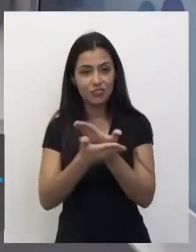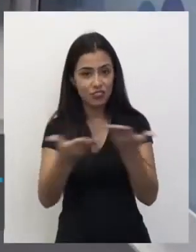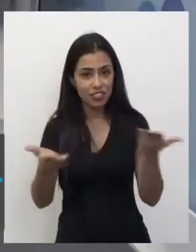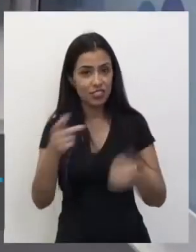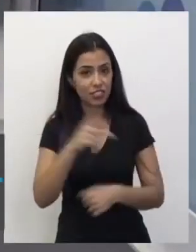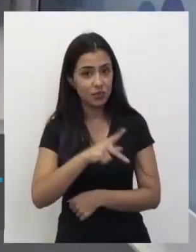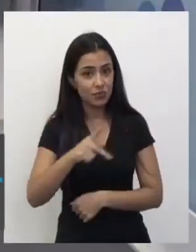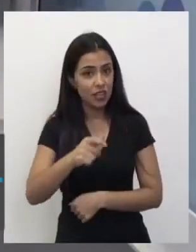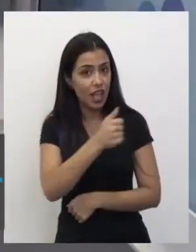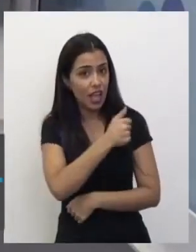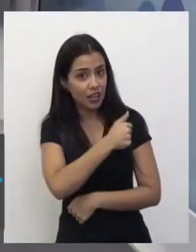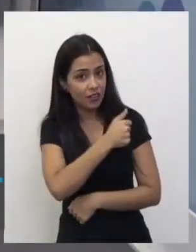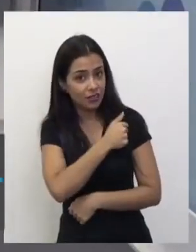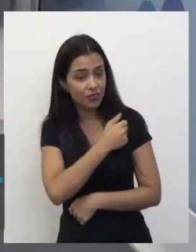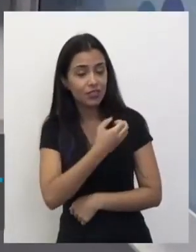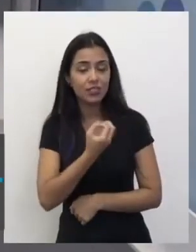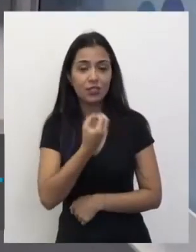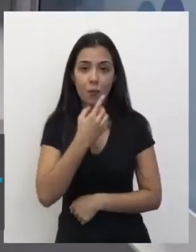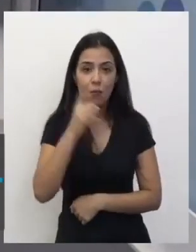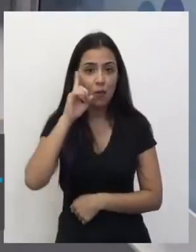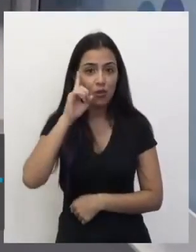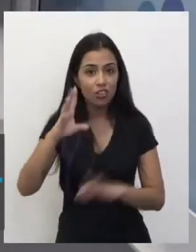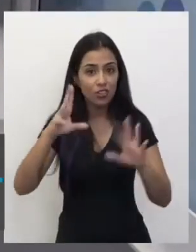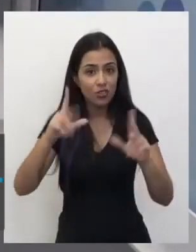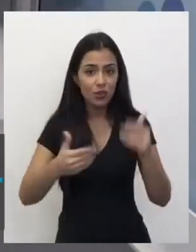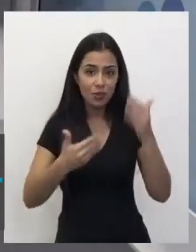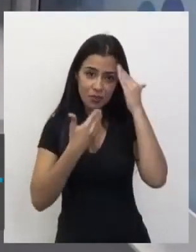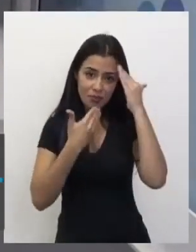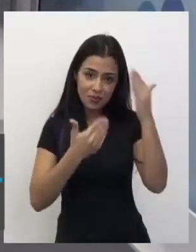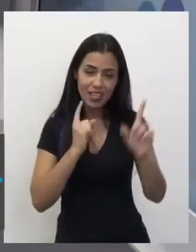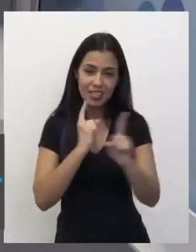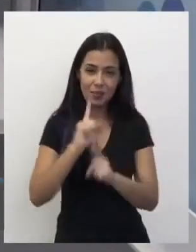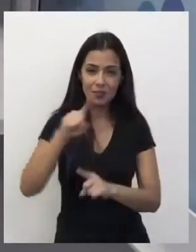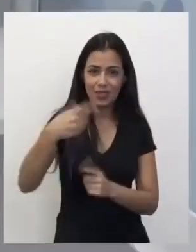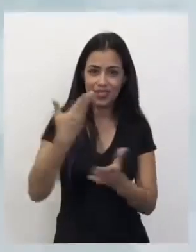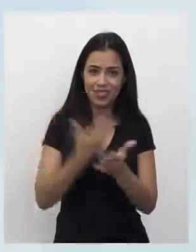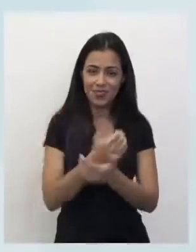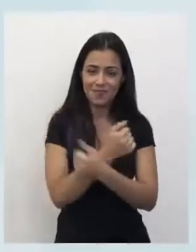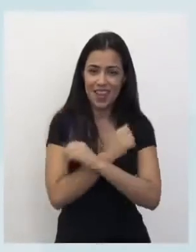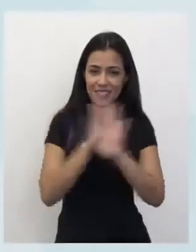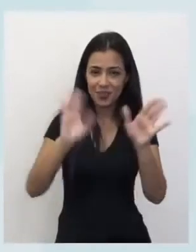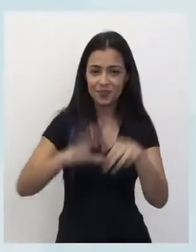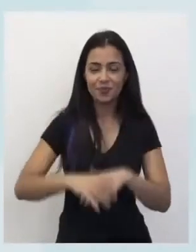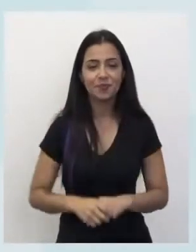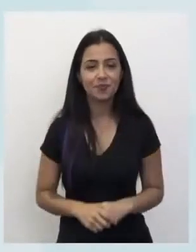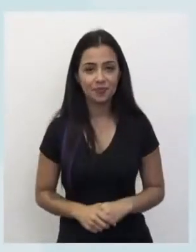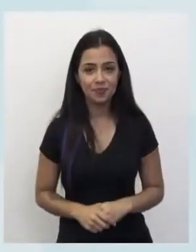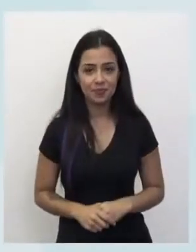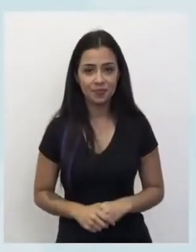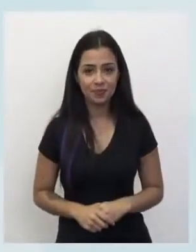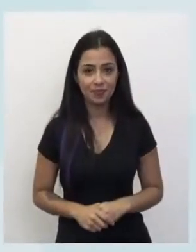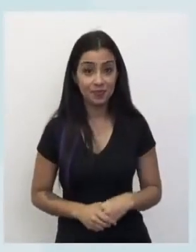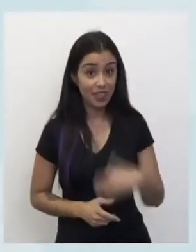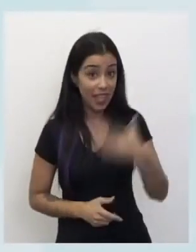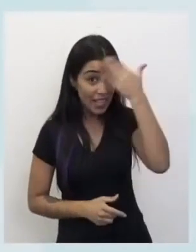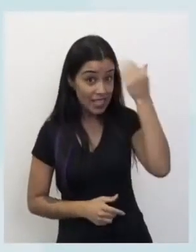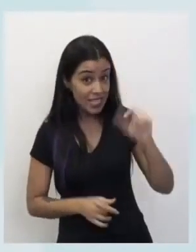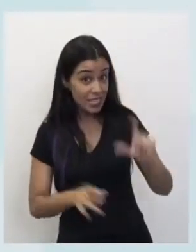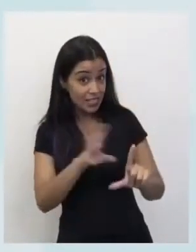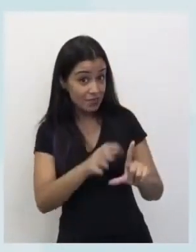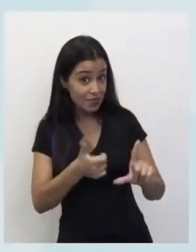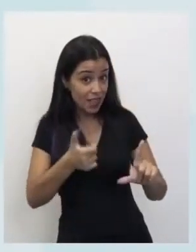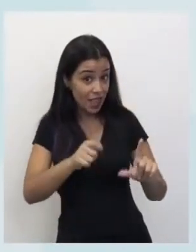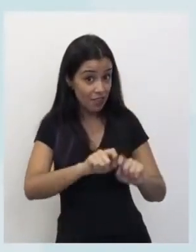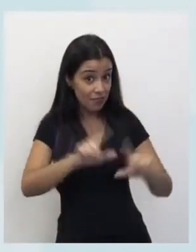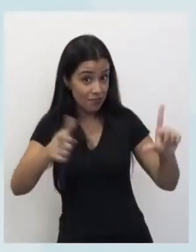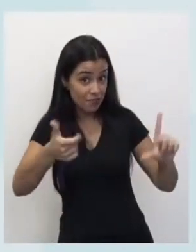professores, alunos, tenhamos um bom dia e muito obrigada. Até a próxima aula. Um abraço. Isso aí, não esqueça de avaliar a nossa